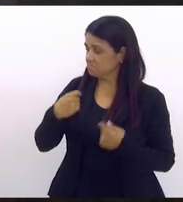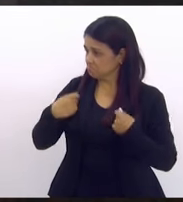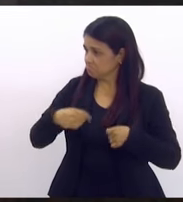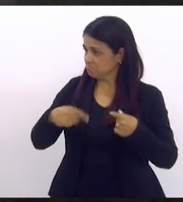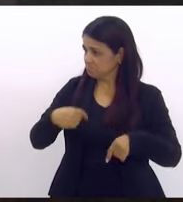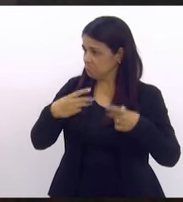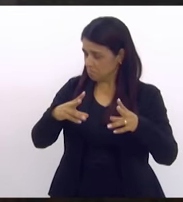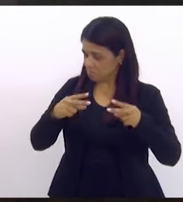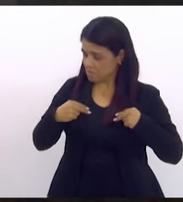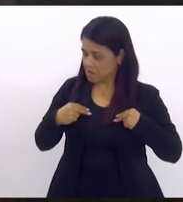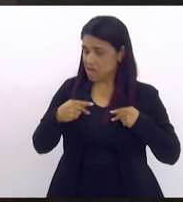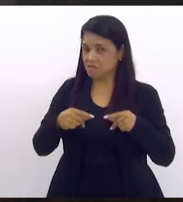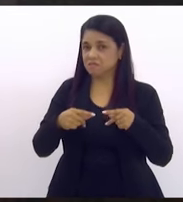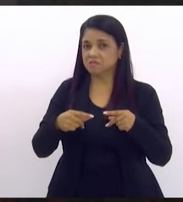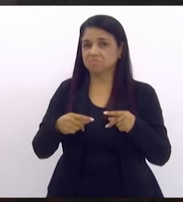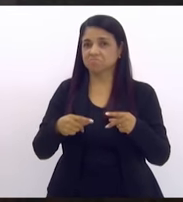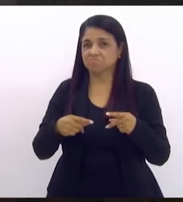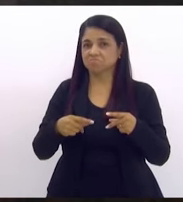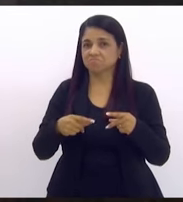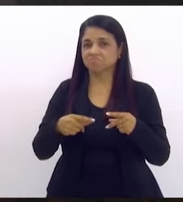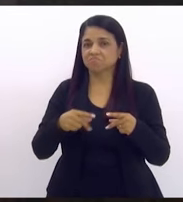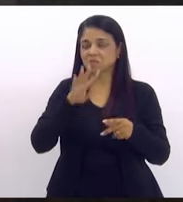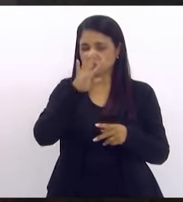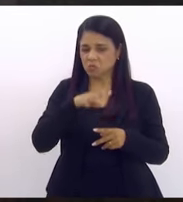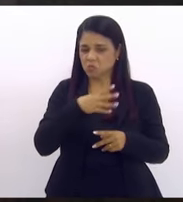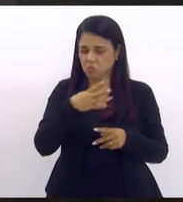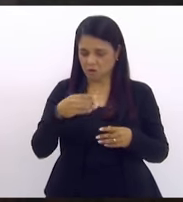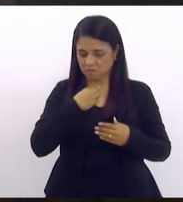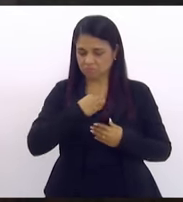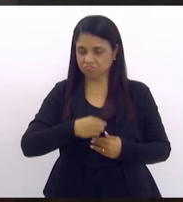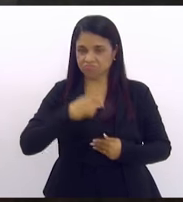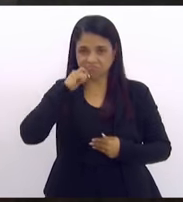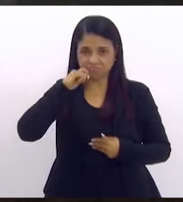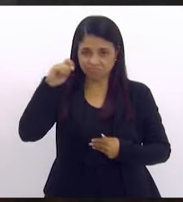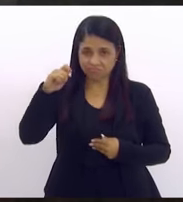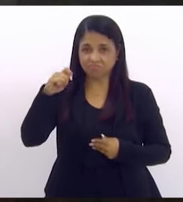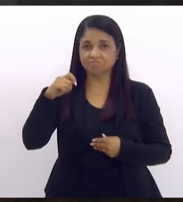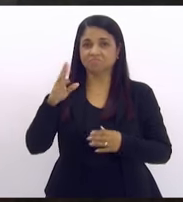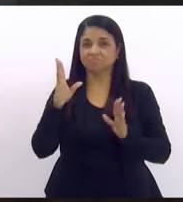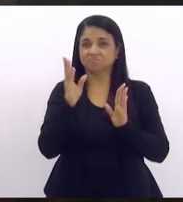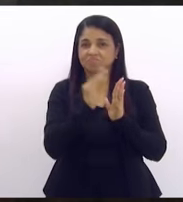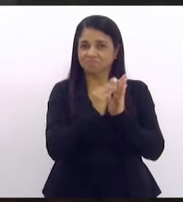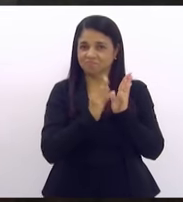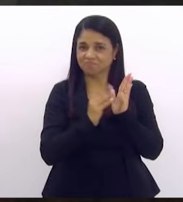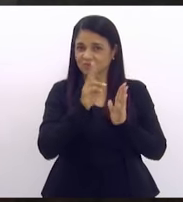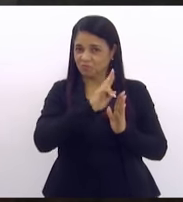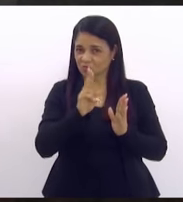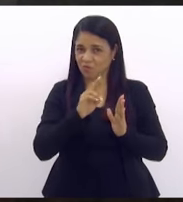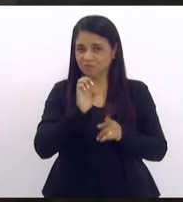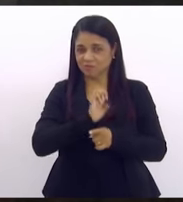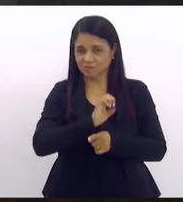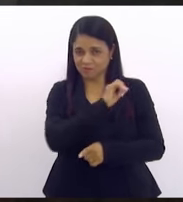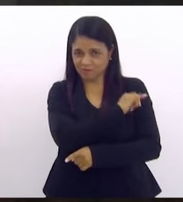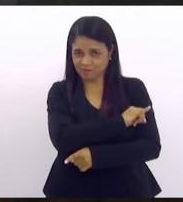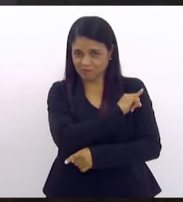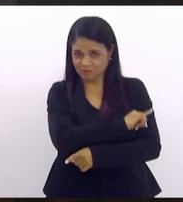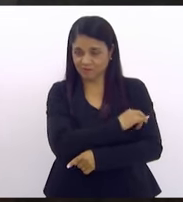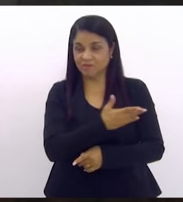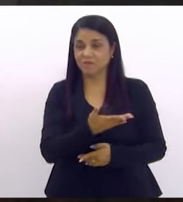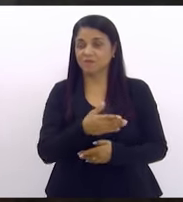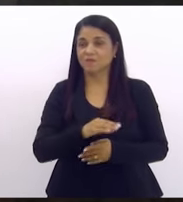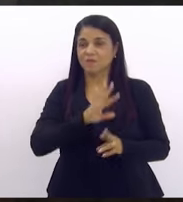pro quadro daqueles que receberam essa medalha Tiradentes no nosso estado medalha que M das